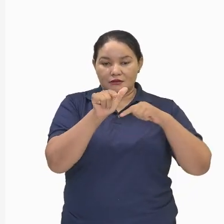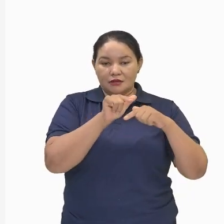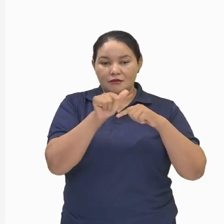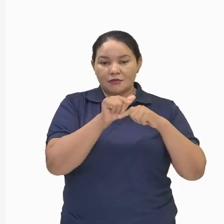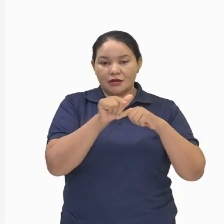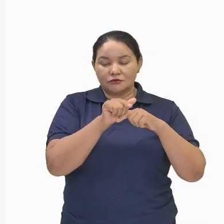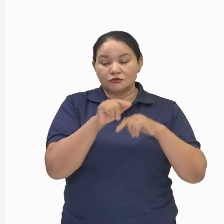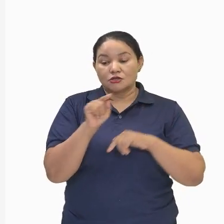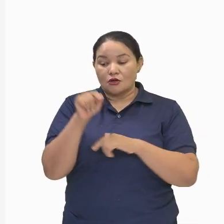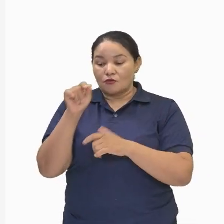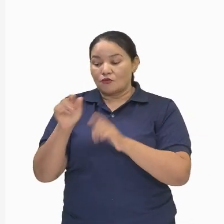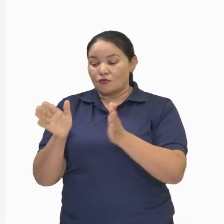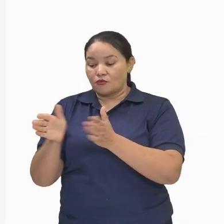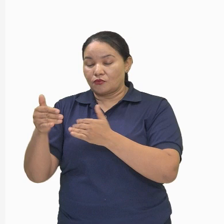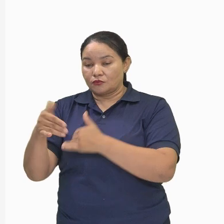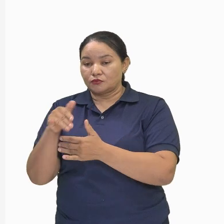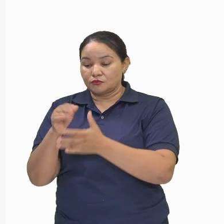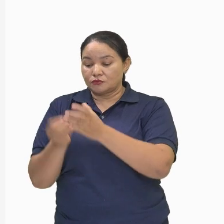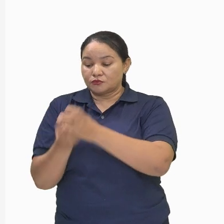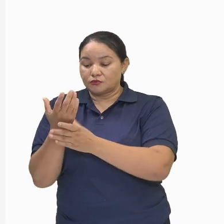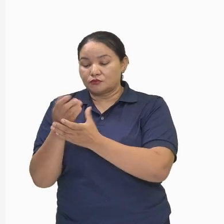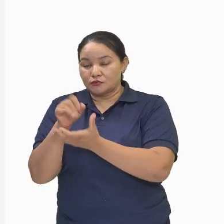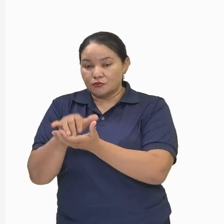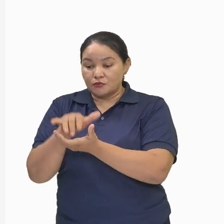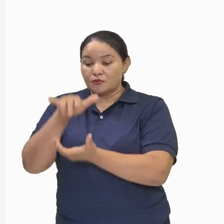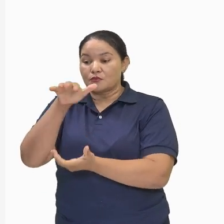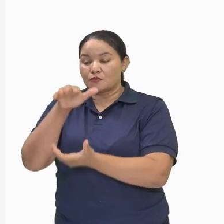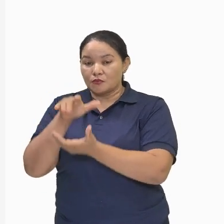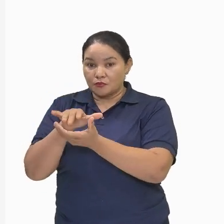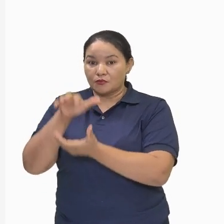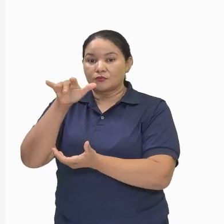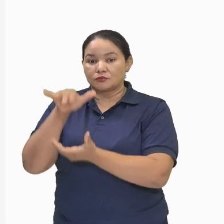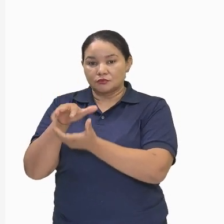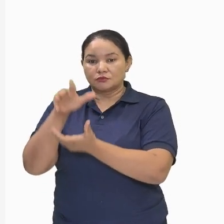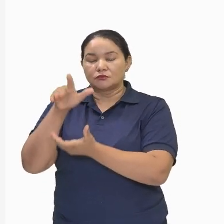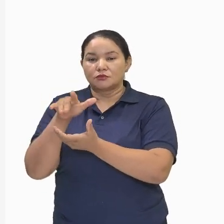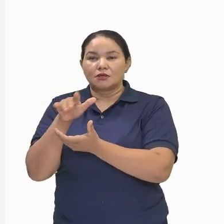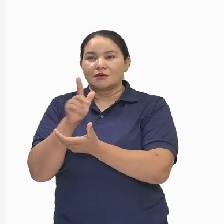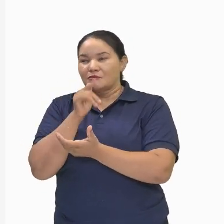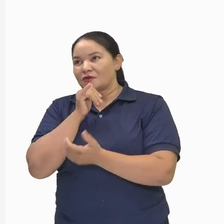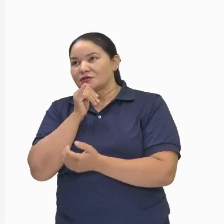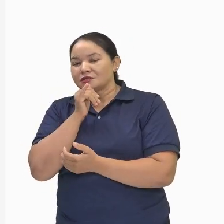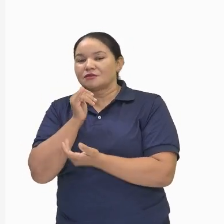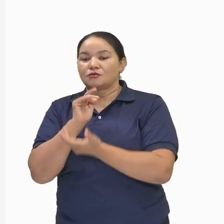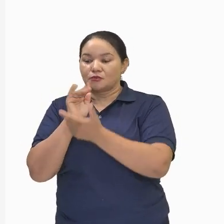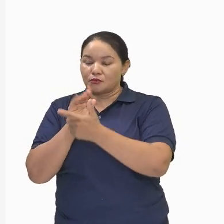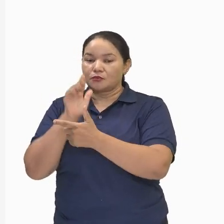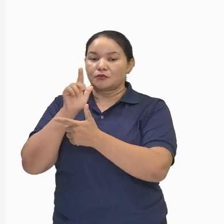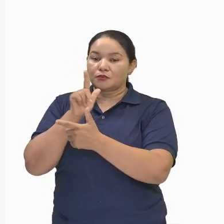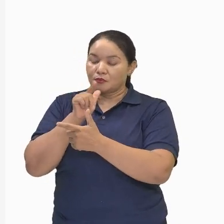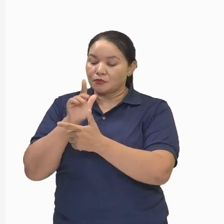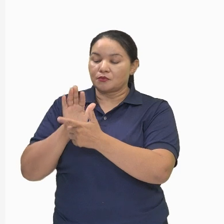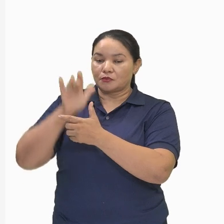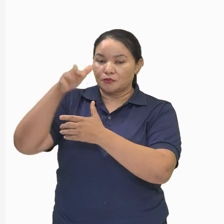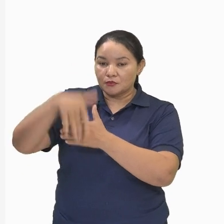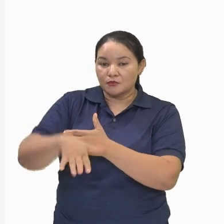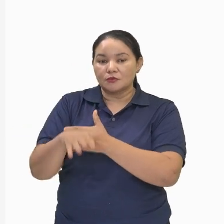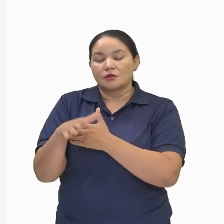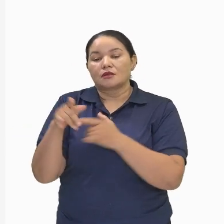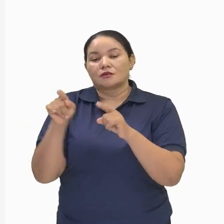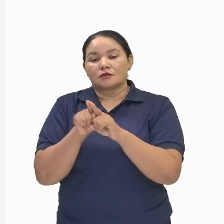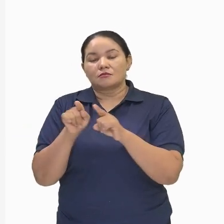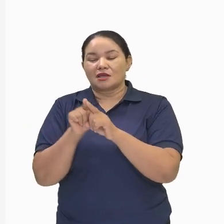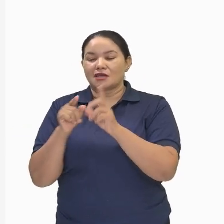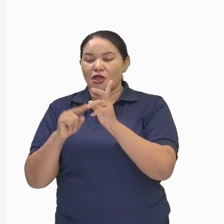Os geradores, eles produzem energia elétrica. São casos das hidrelétricas, das usinas eólicas, nucleares e